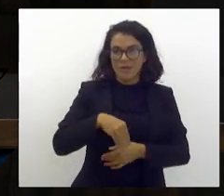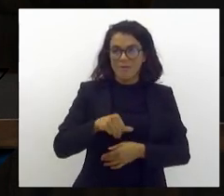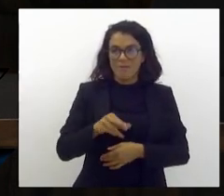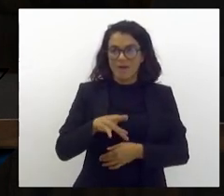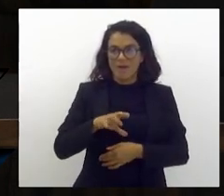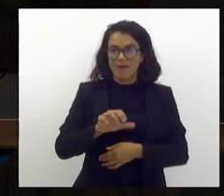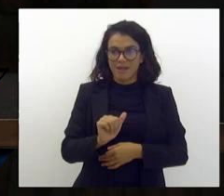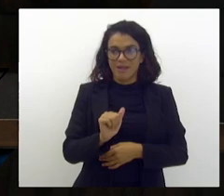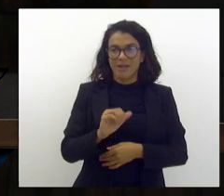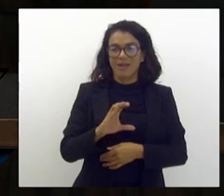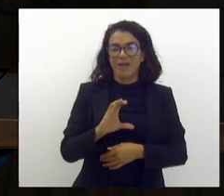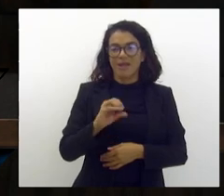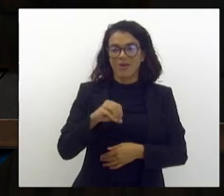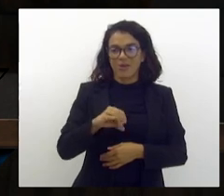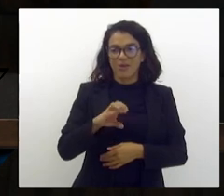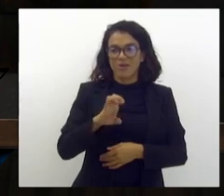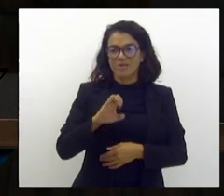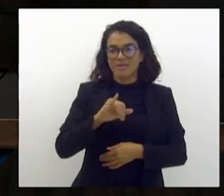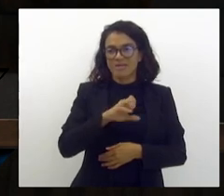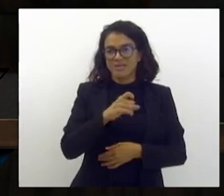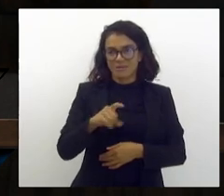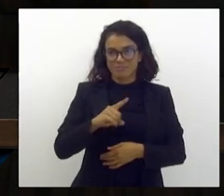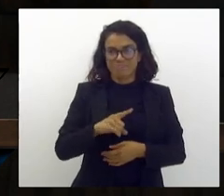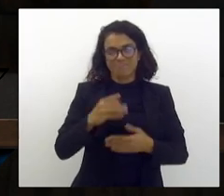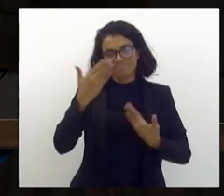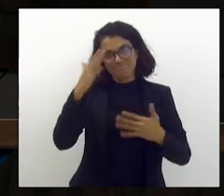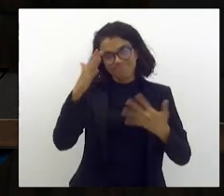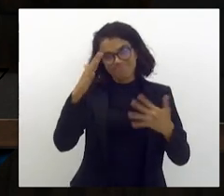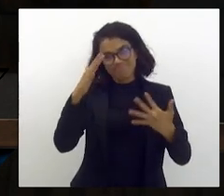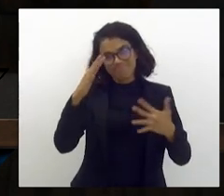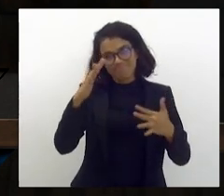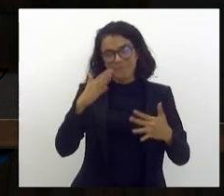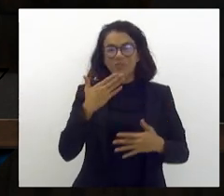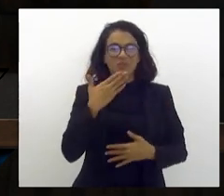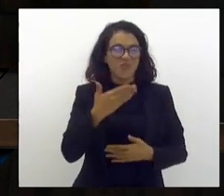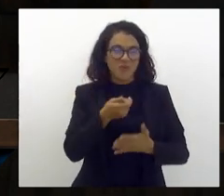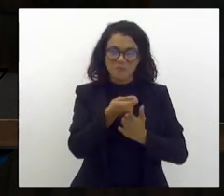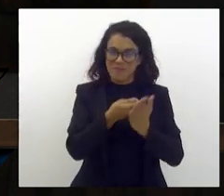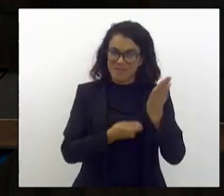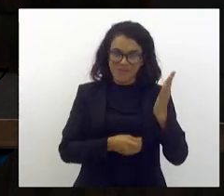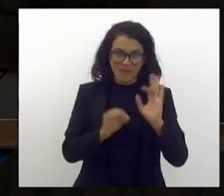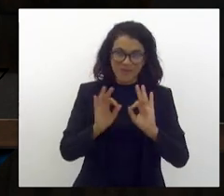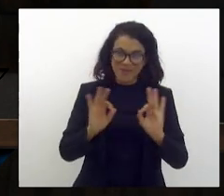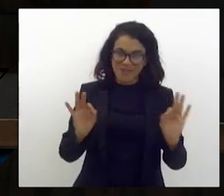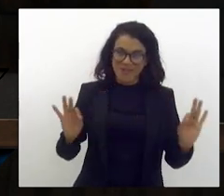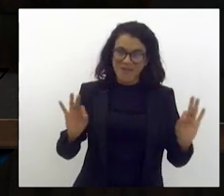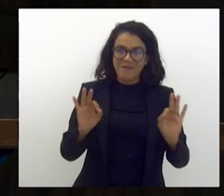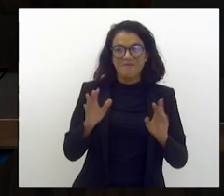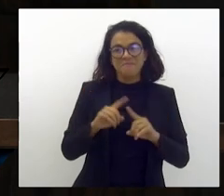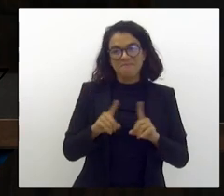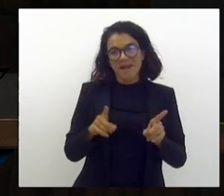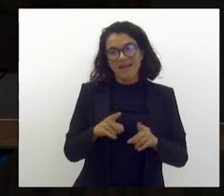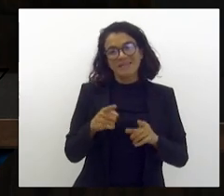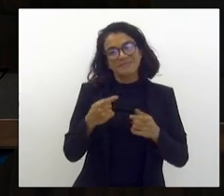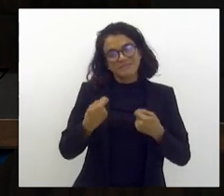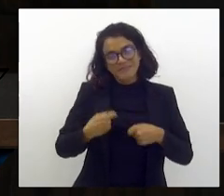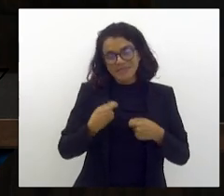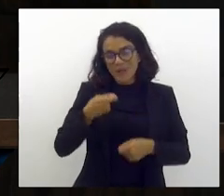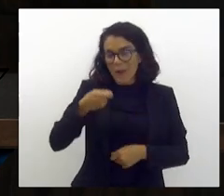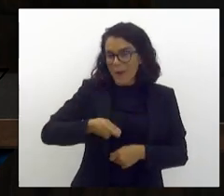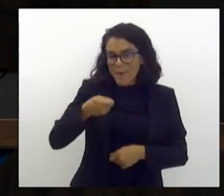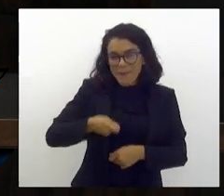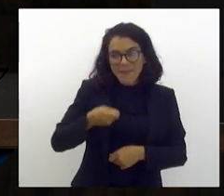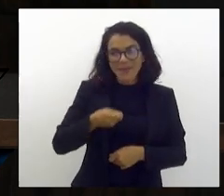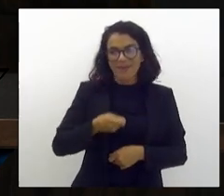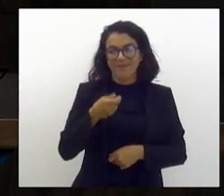Conceição. Então, parabéns por sua iniciativa. Não vou pedir coautoria, mas não posso deixar de registrar aqui a